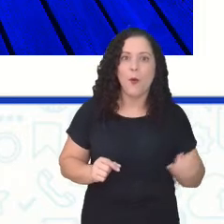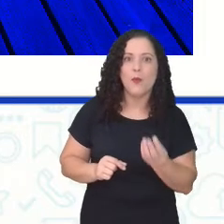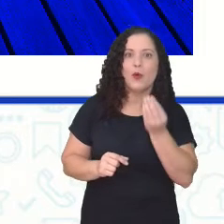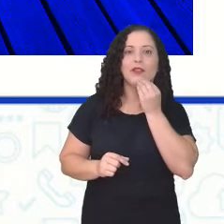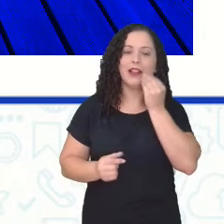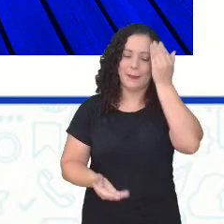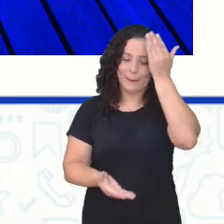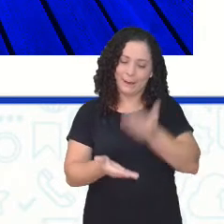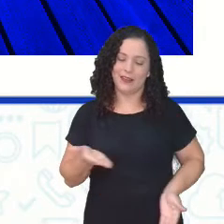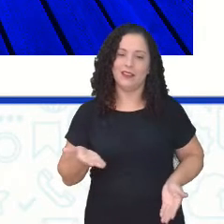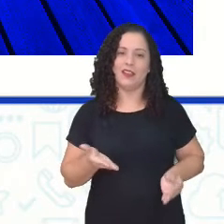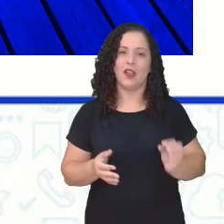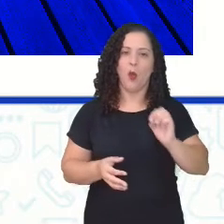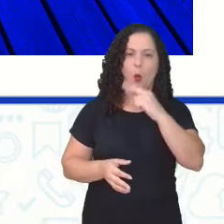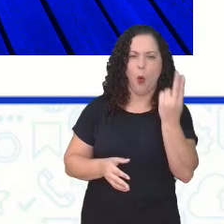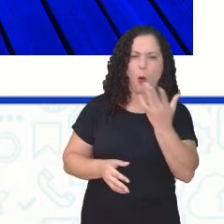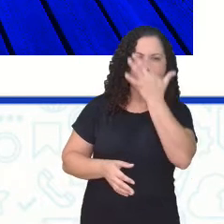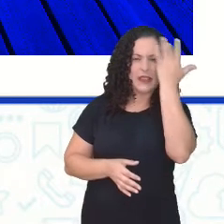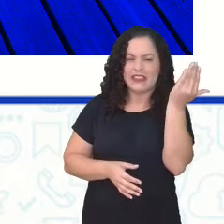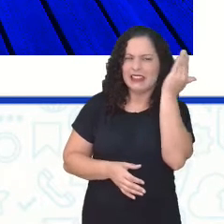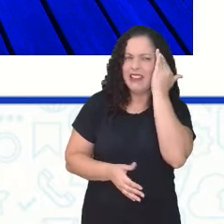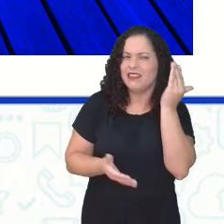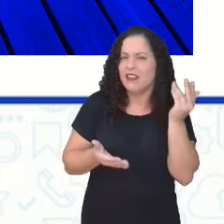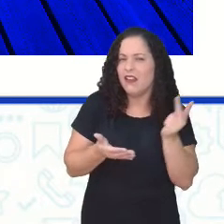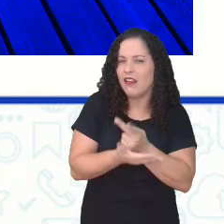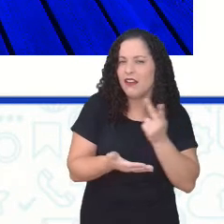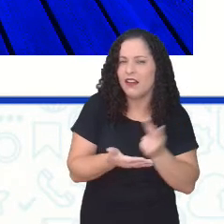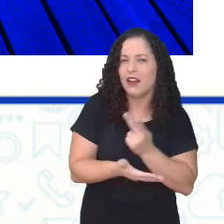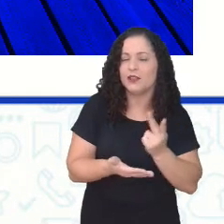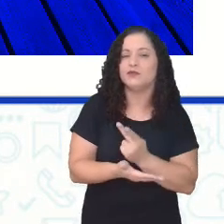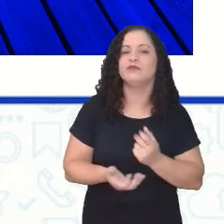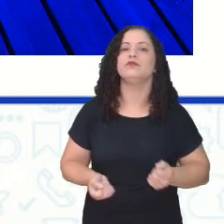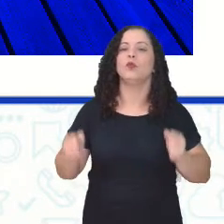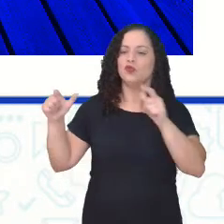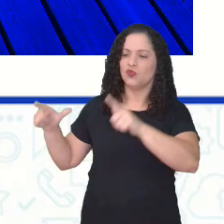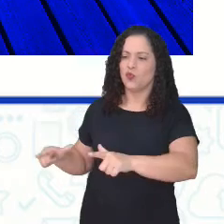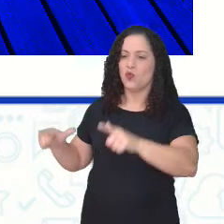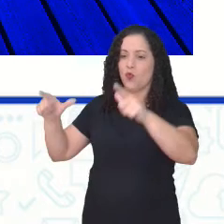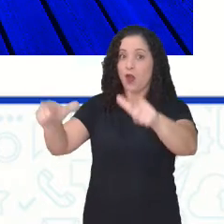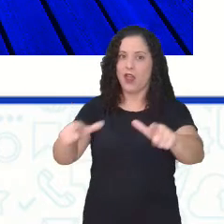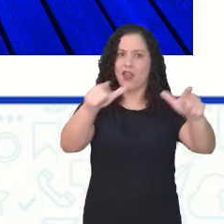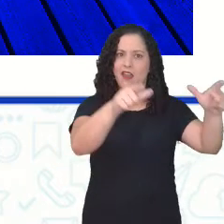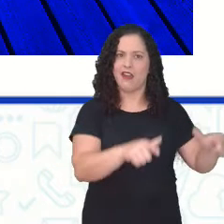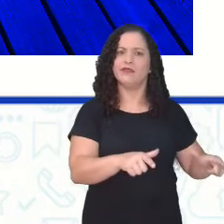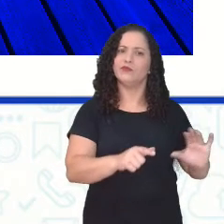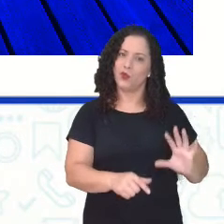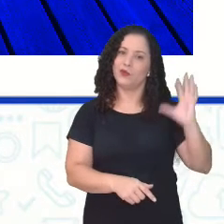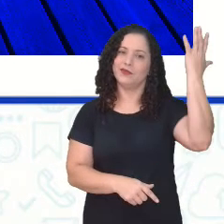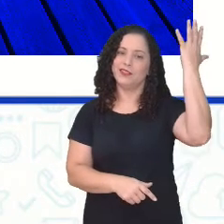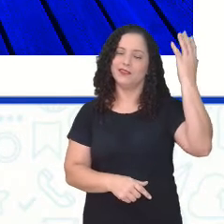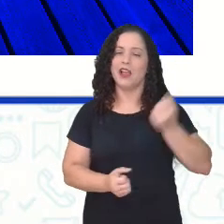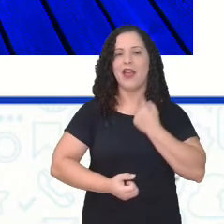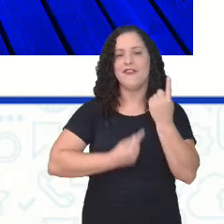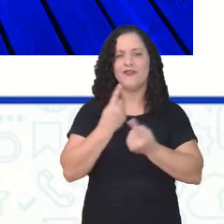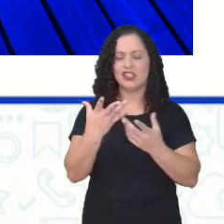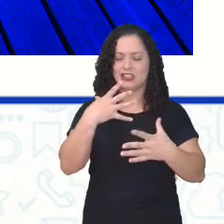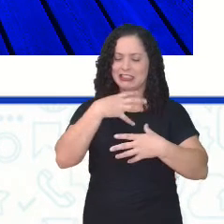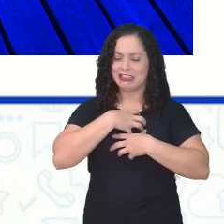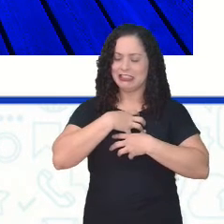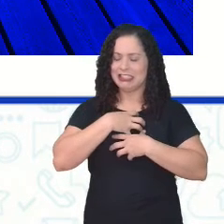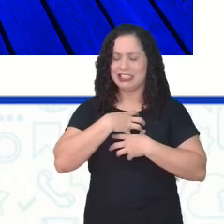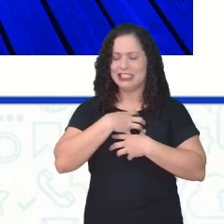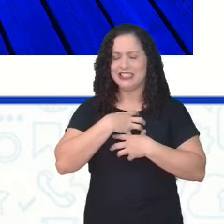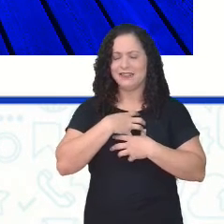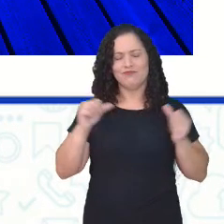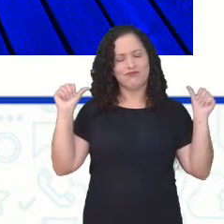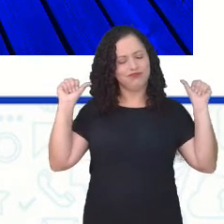não é? Isso acontece em todos os ambientes. Às vezes, nós não estamos bem emocionalmente